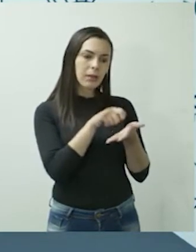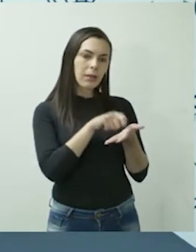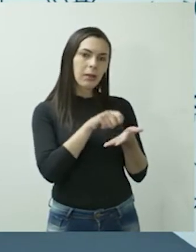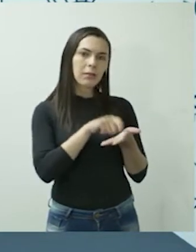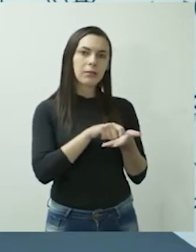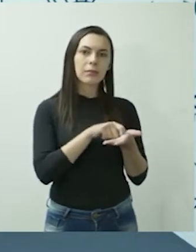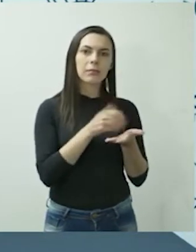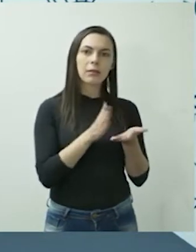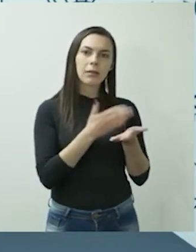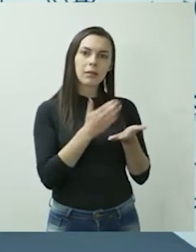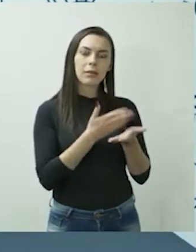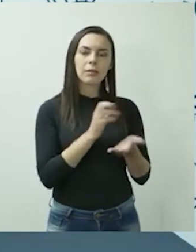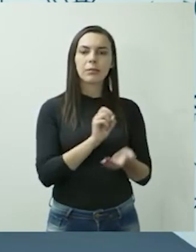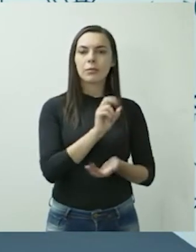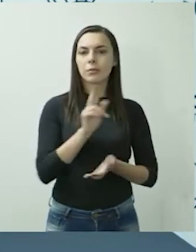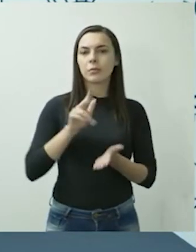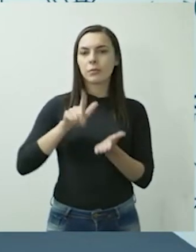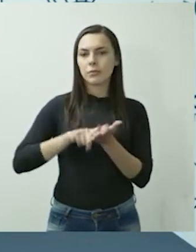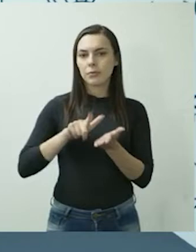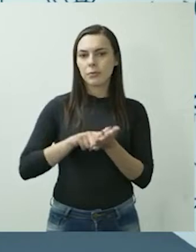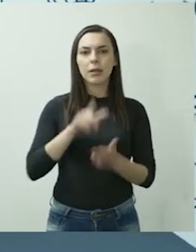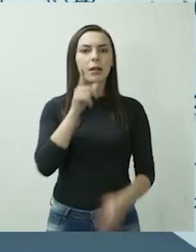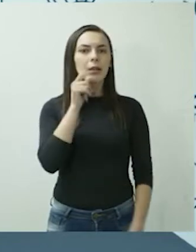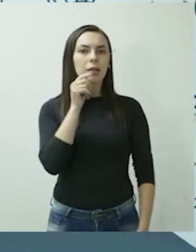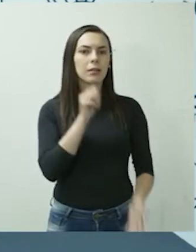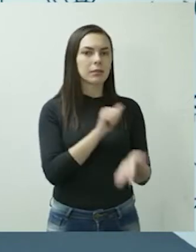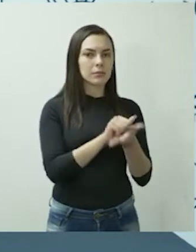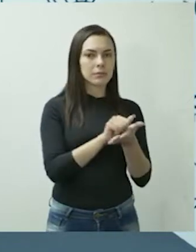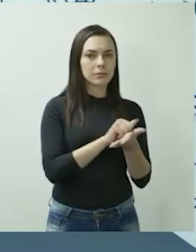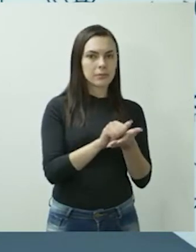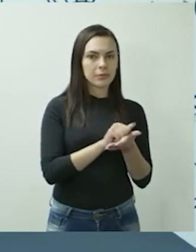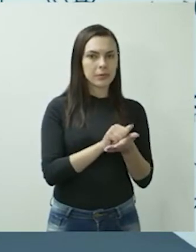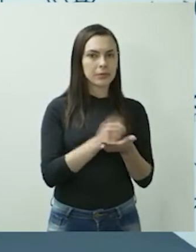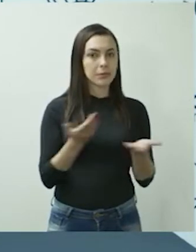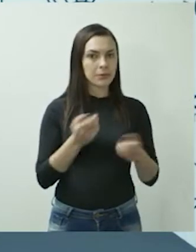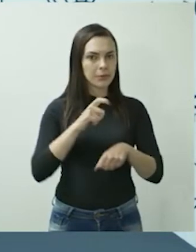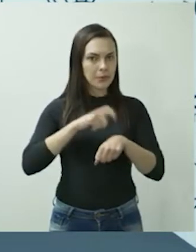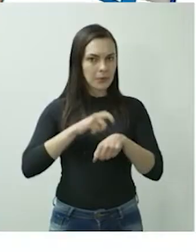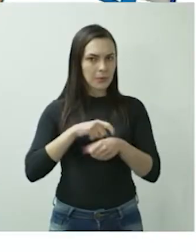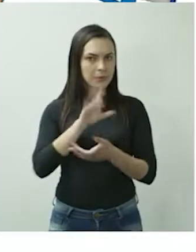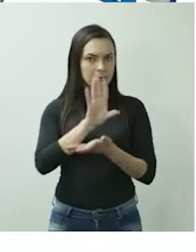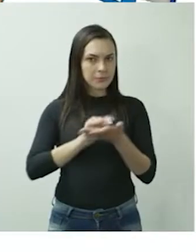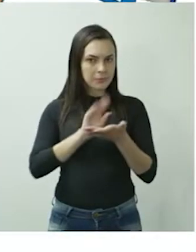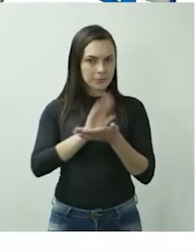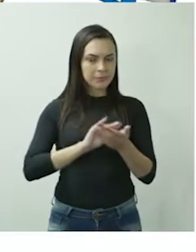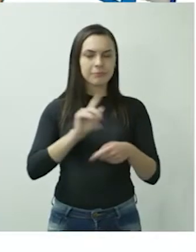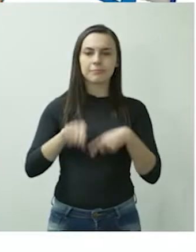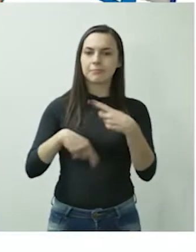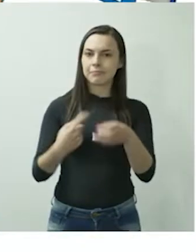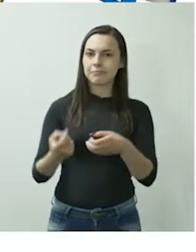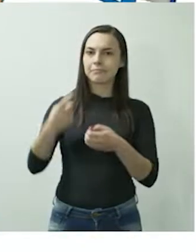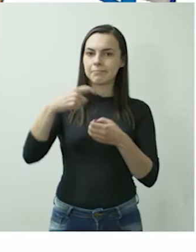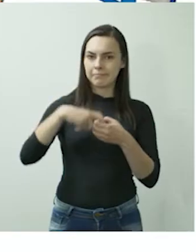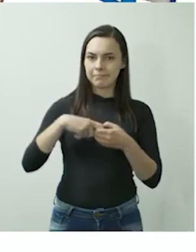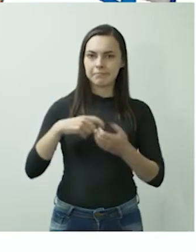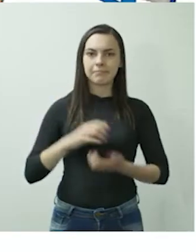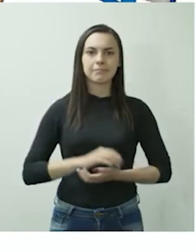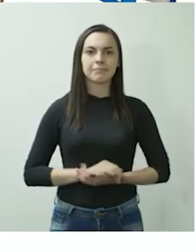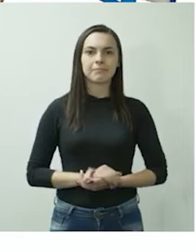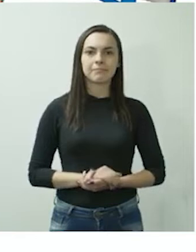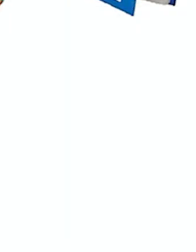de vocês. Lápis, borracha e caderno. Hora de registrar. Daqui a pouco nós voltamos.